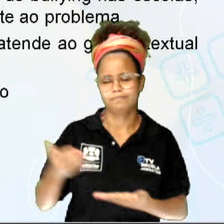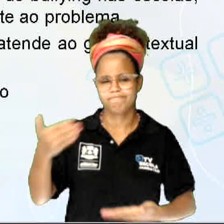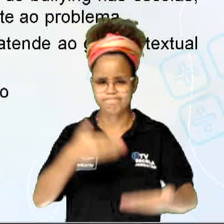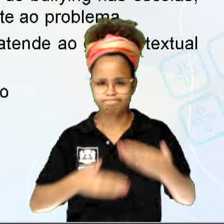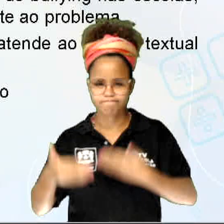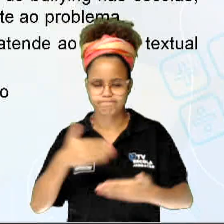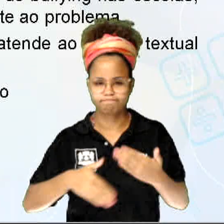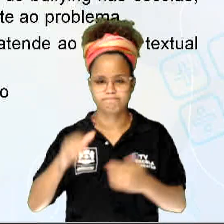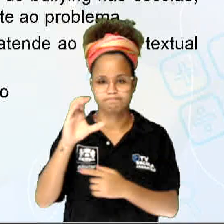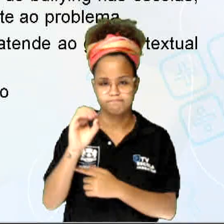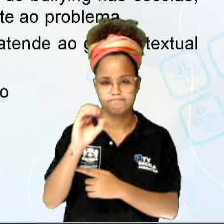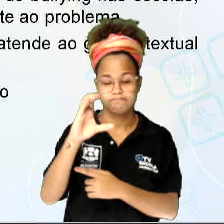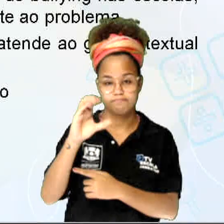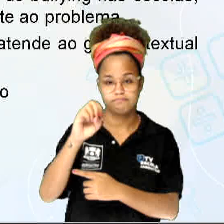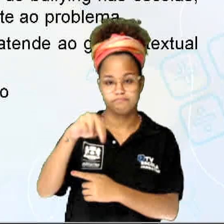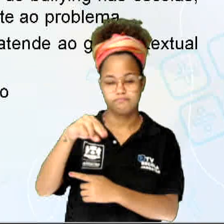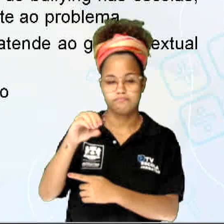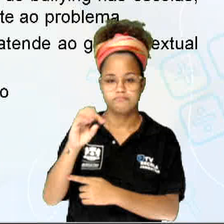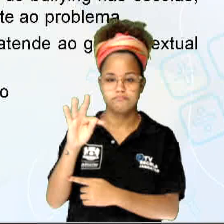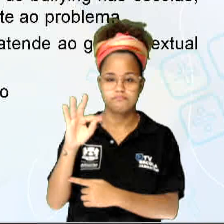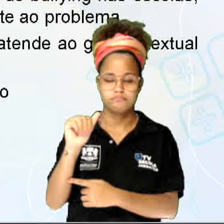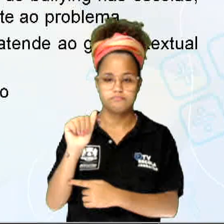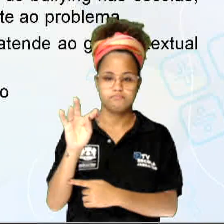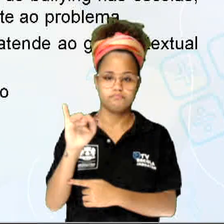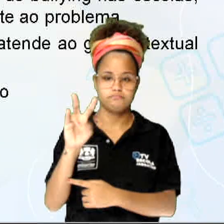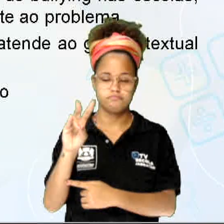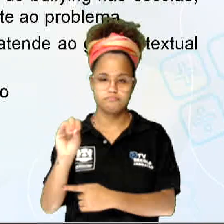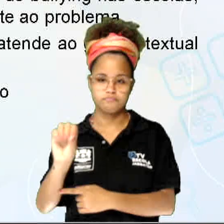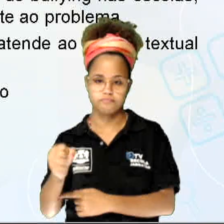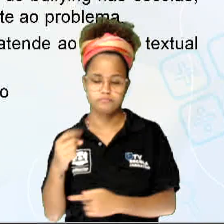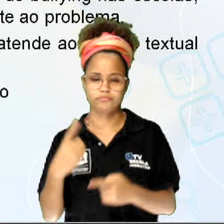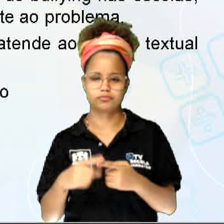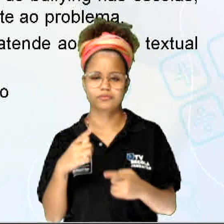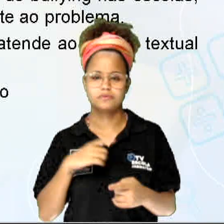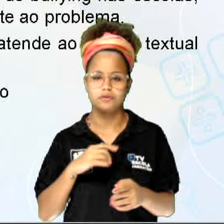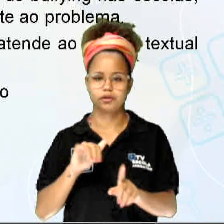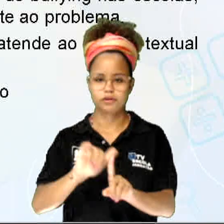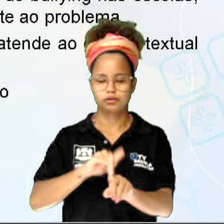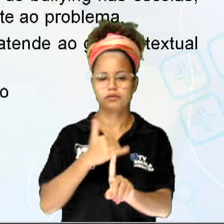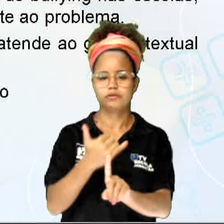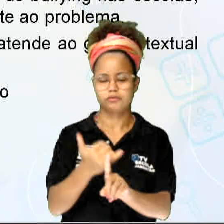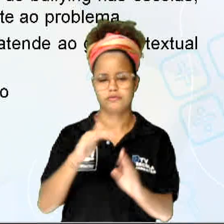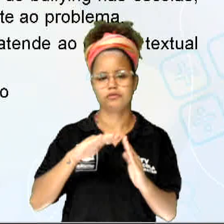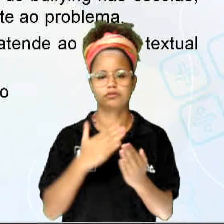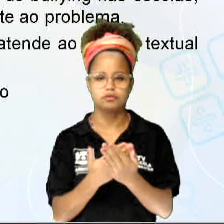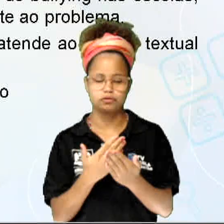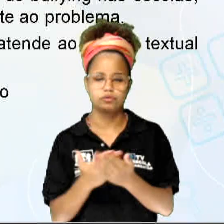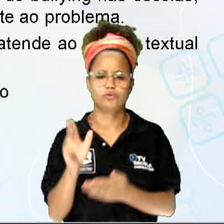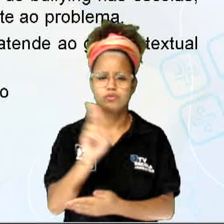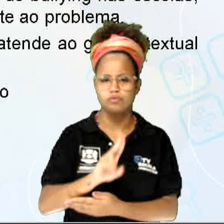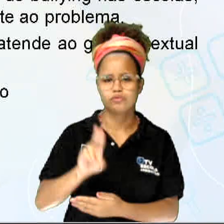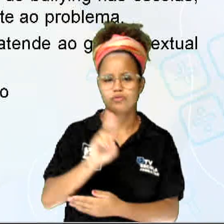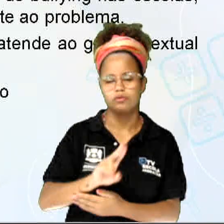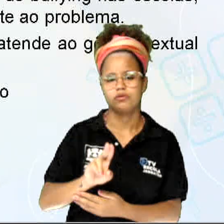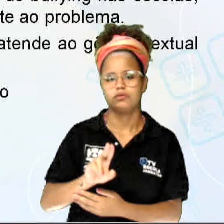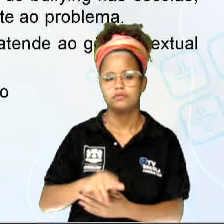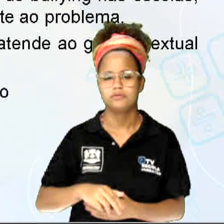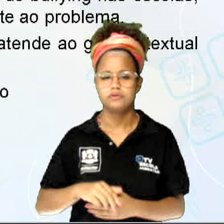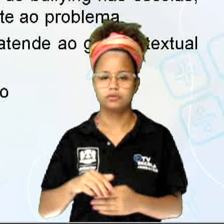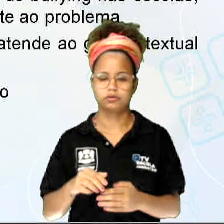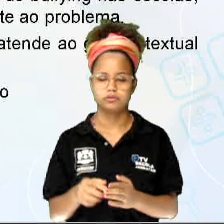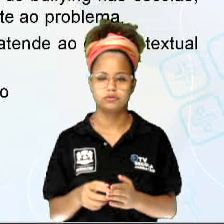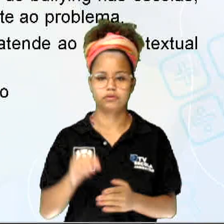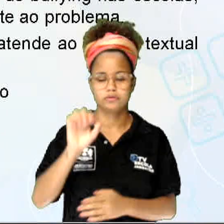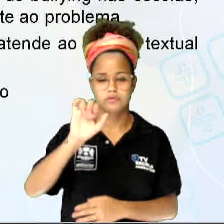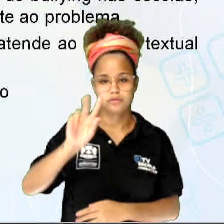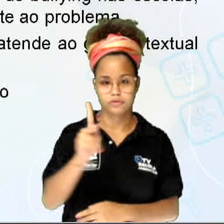recursos conotativos que reforçam a gravidade do bullying nas escolas, como o uso de hipérbole na sugestão de